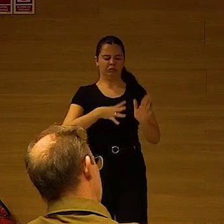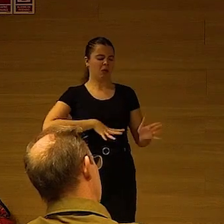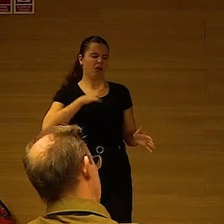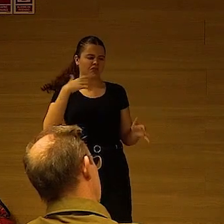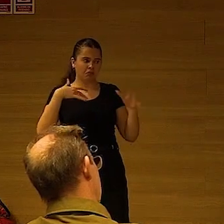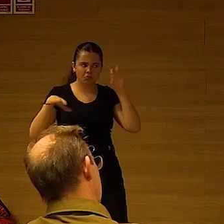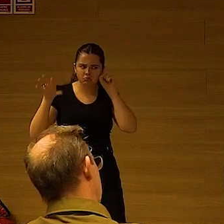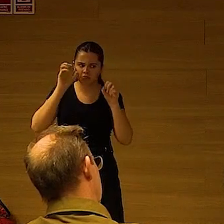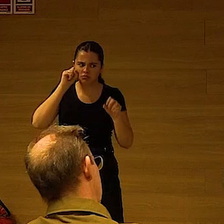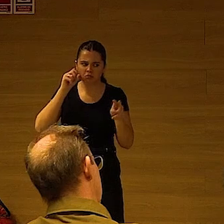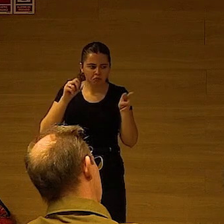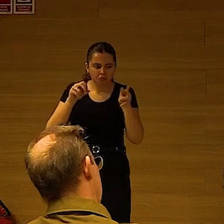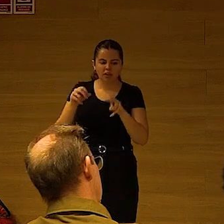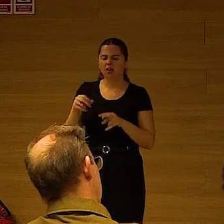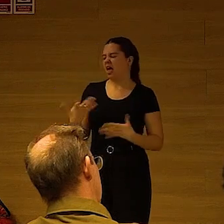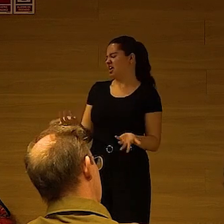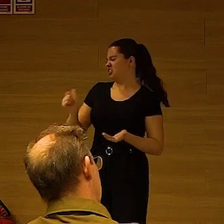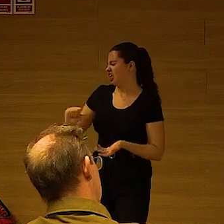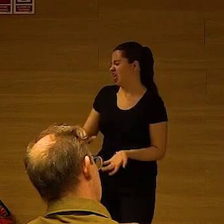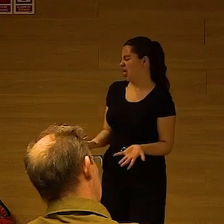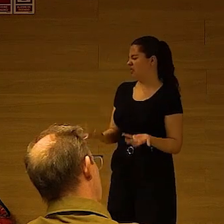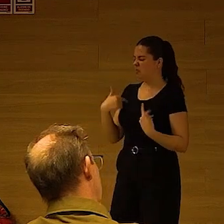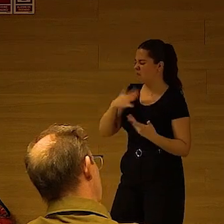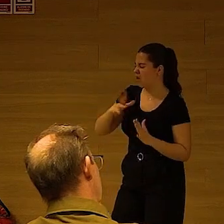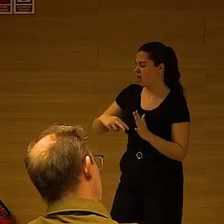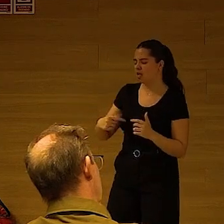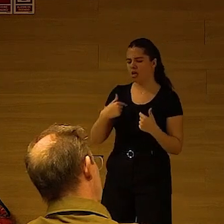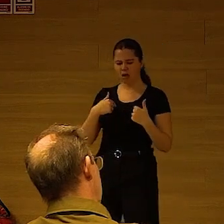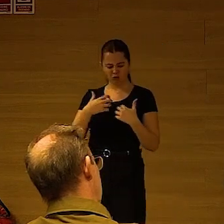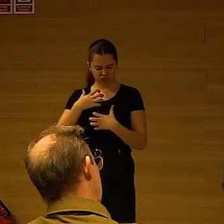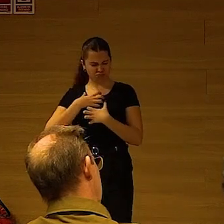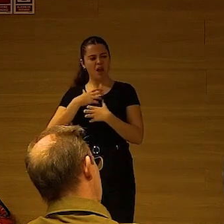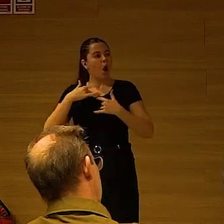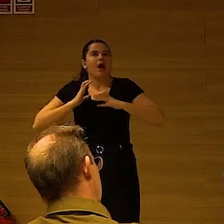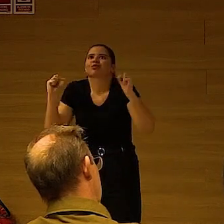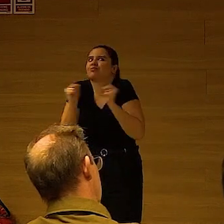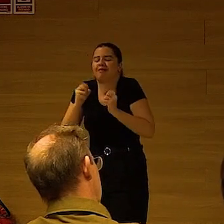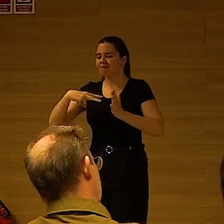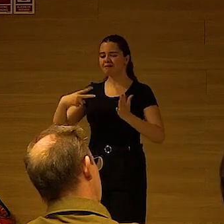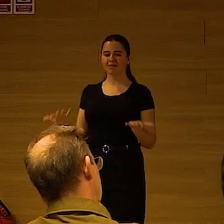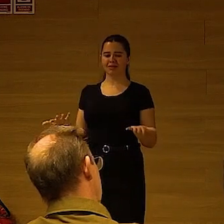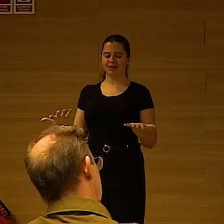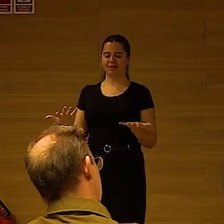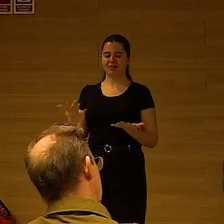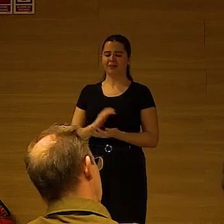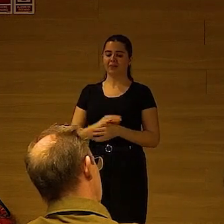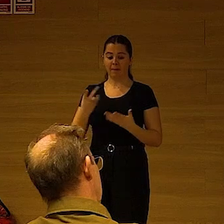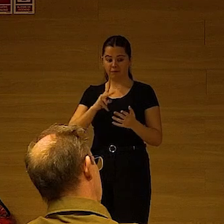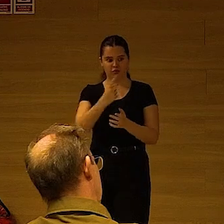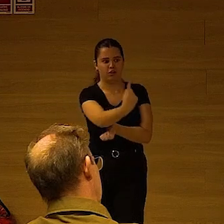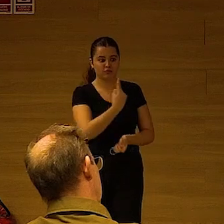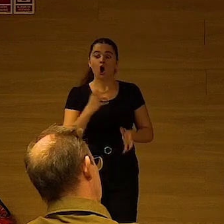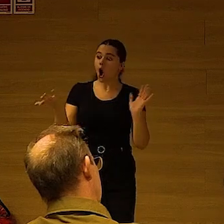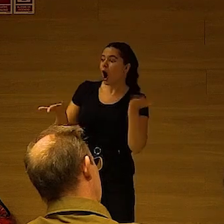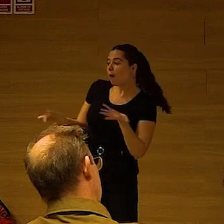Então, não gostavam, achavam chato. E para mim, não, era um grande prazer, eu amava. Cada vez que a professora